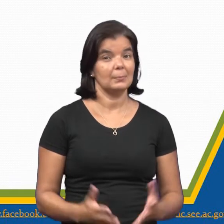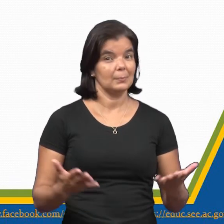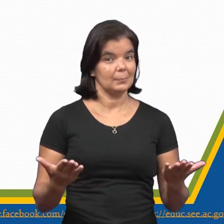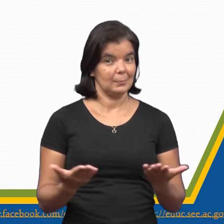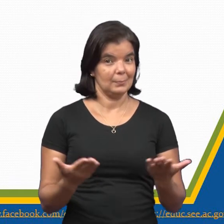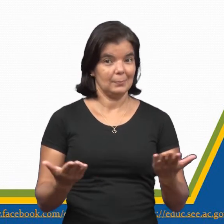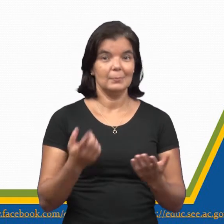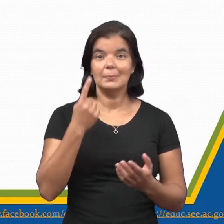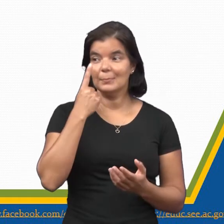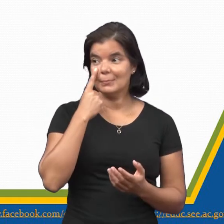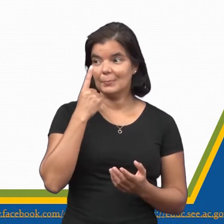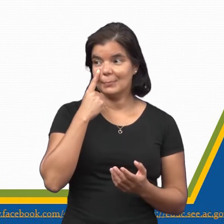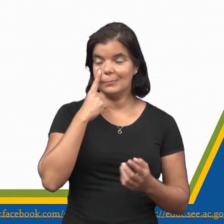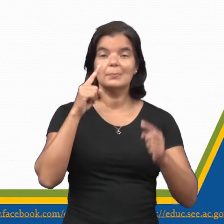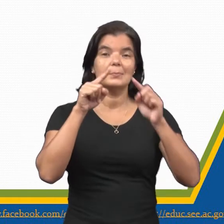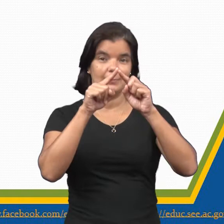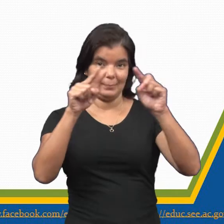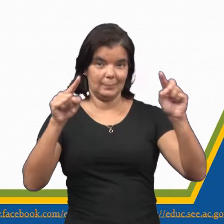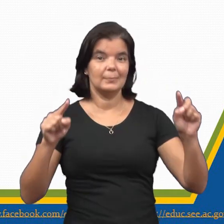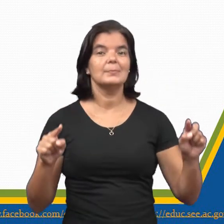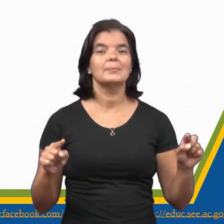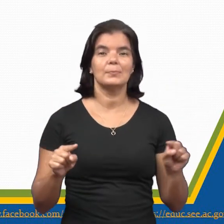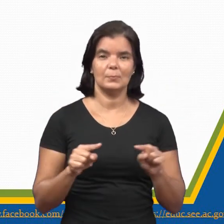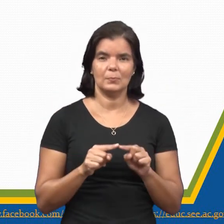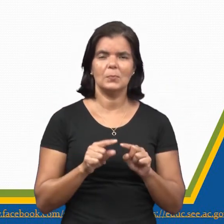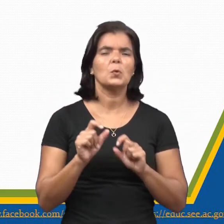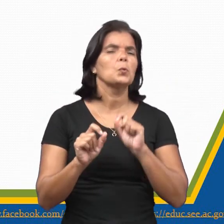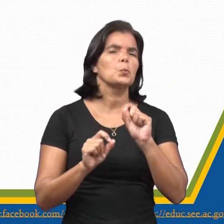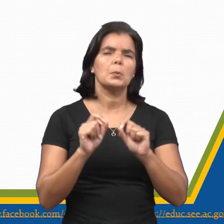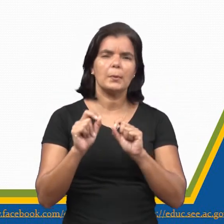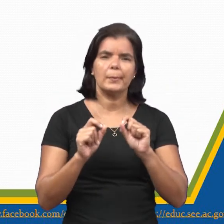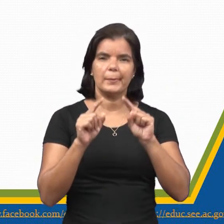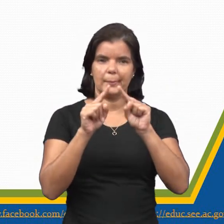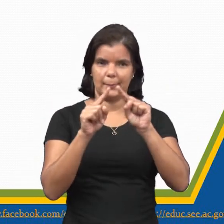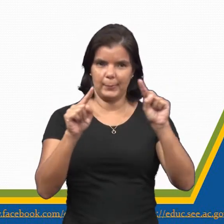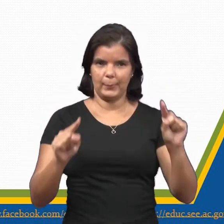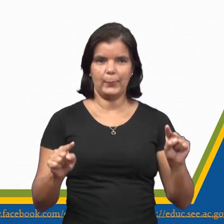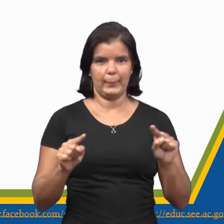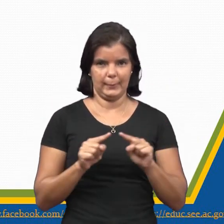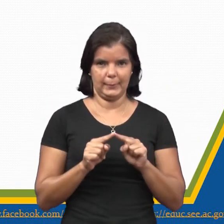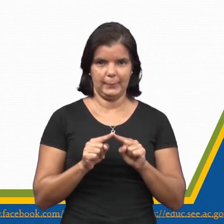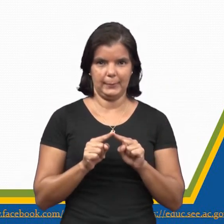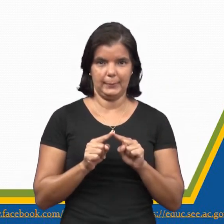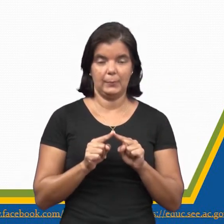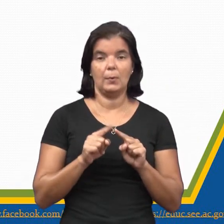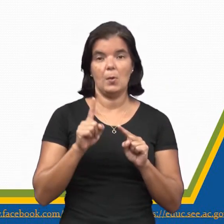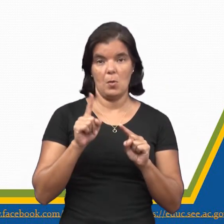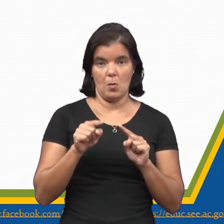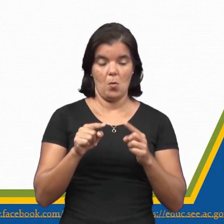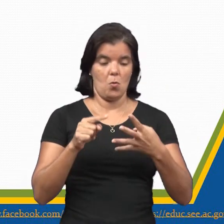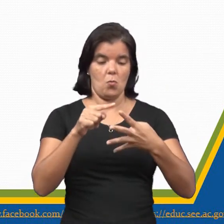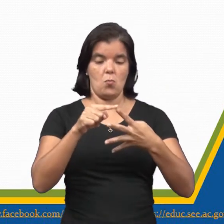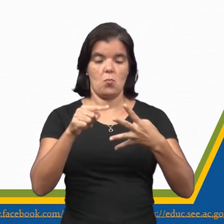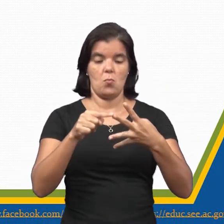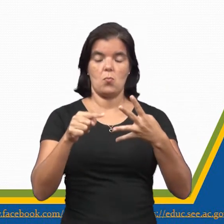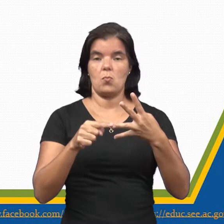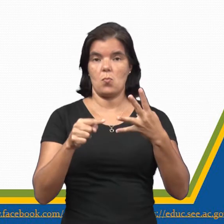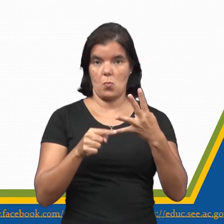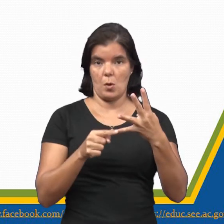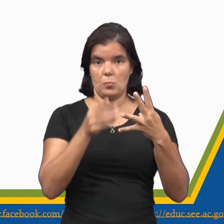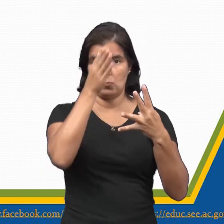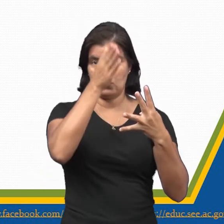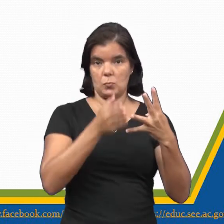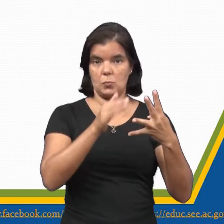Agora, nós vamos ver a área do quadrado, né? O que seria um quadrado, né? É um quadrilátero formado por